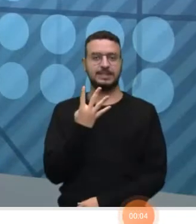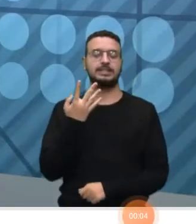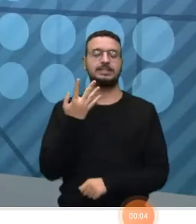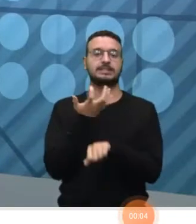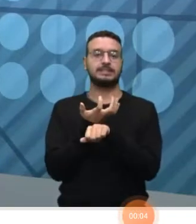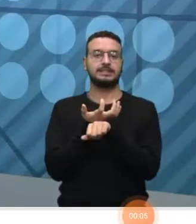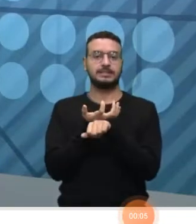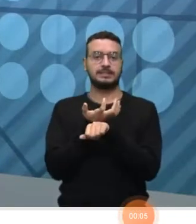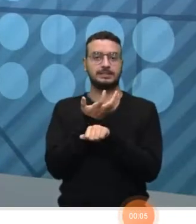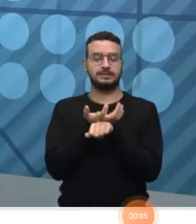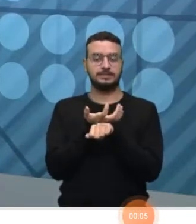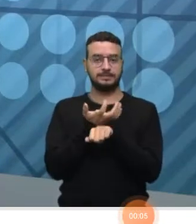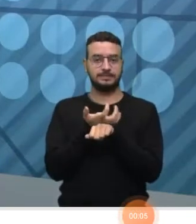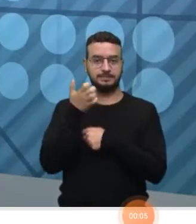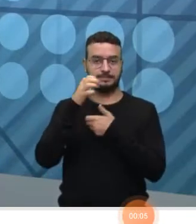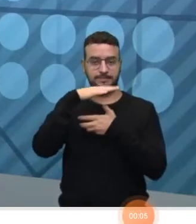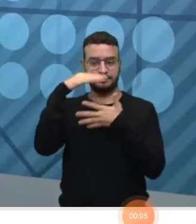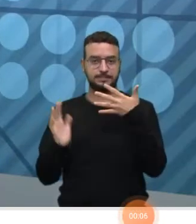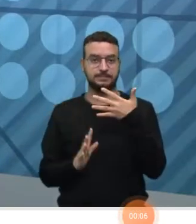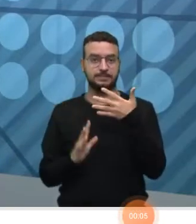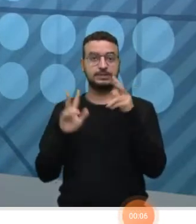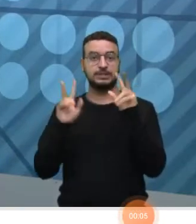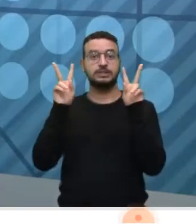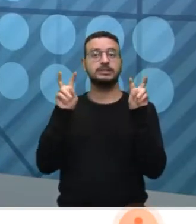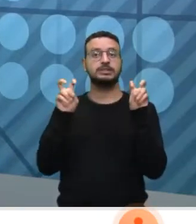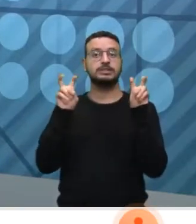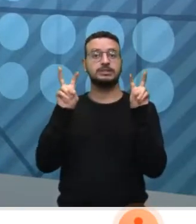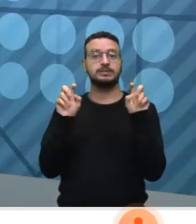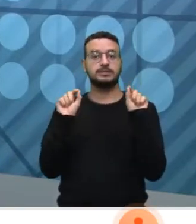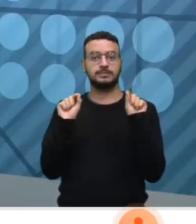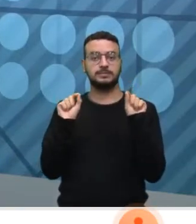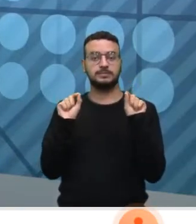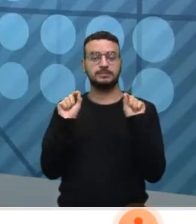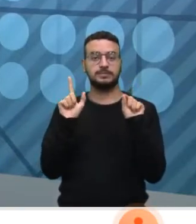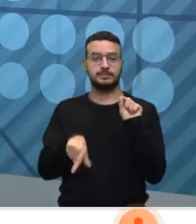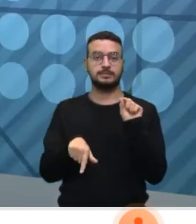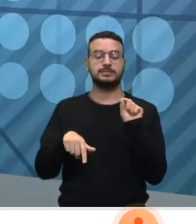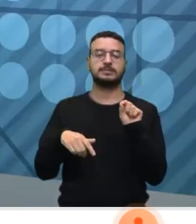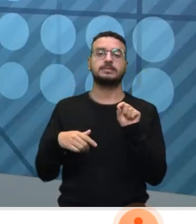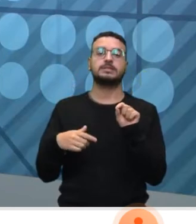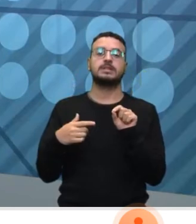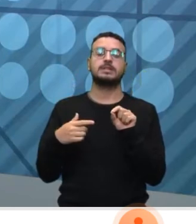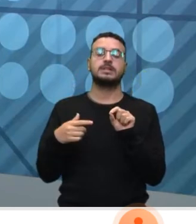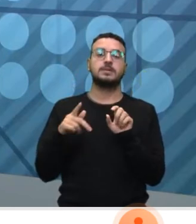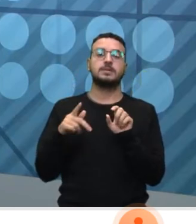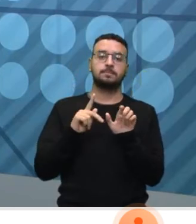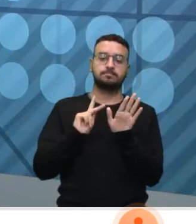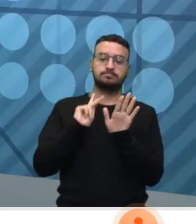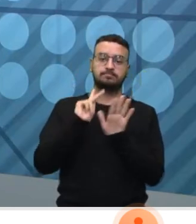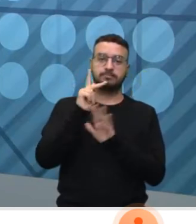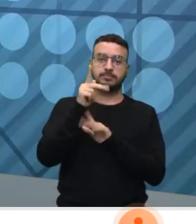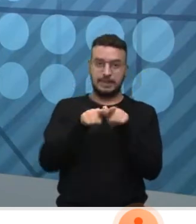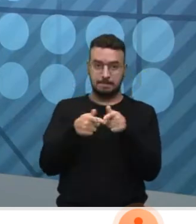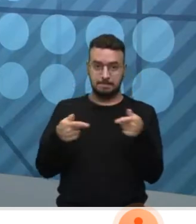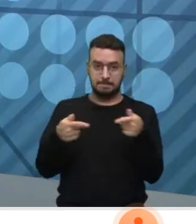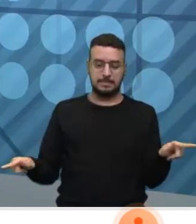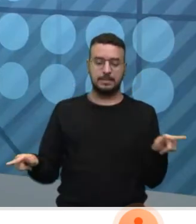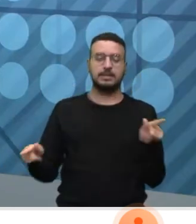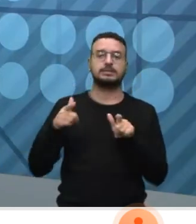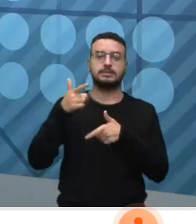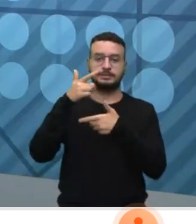E o título, né, o tema da aula de hoje no quadro são os aspectos gramaticais da Libras. Nesse sentido, nós vamos avançar